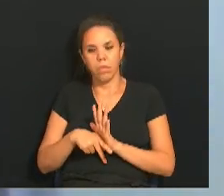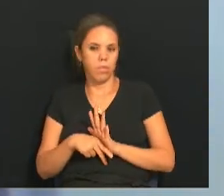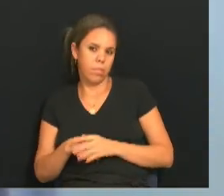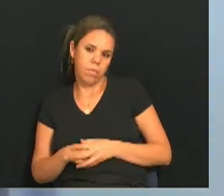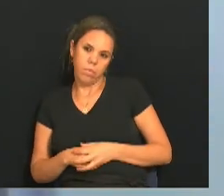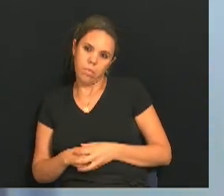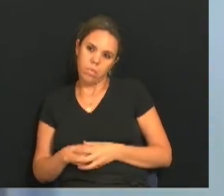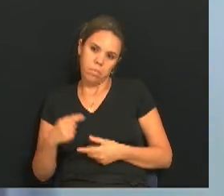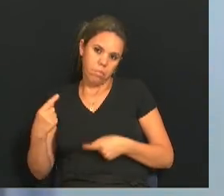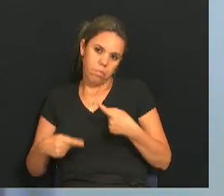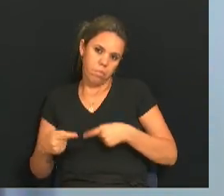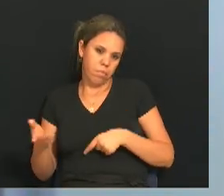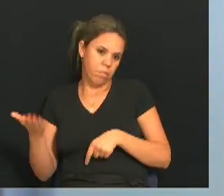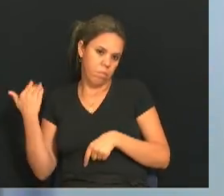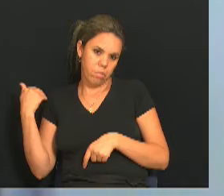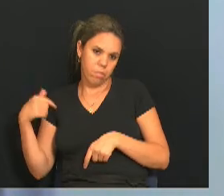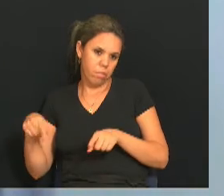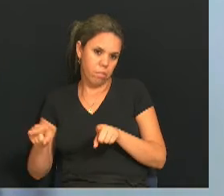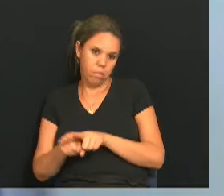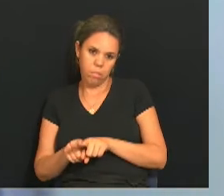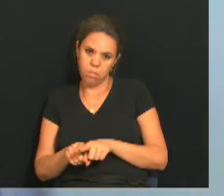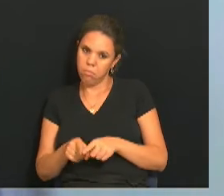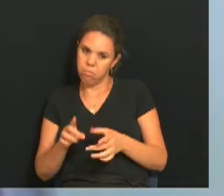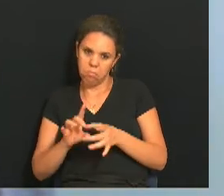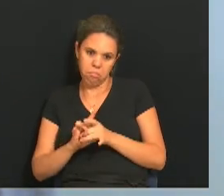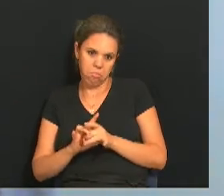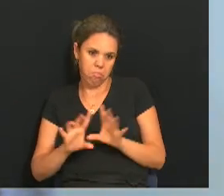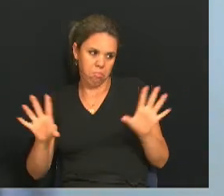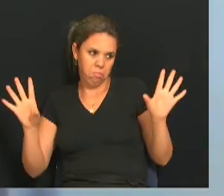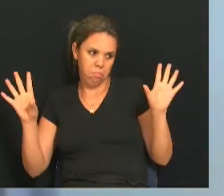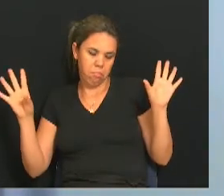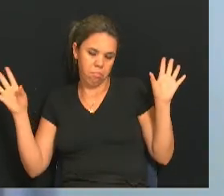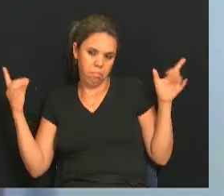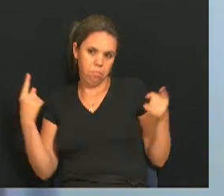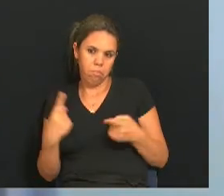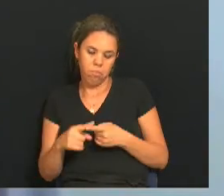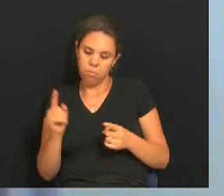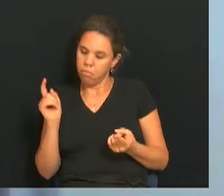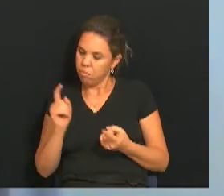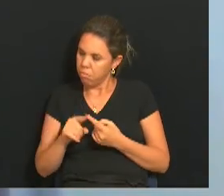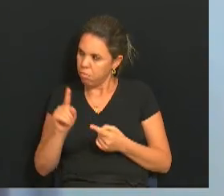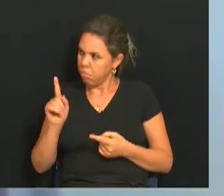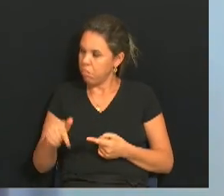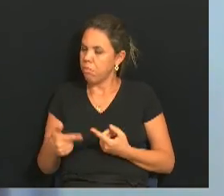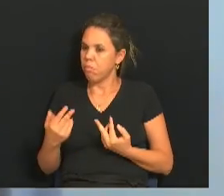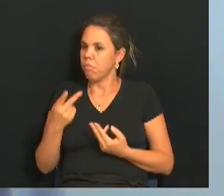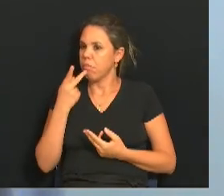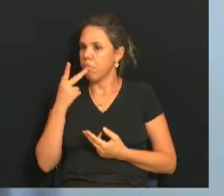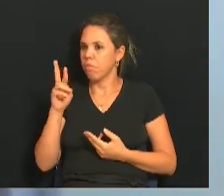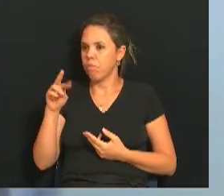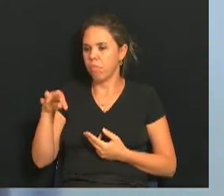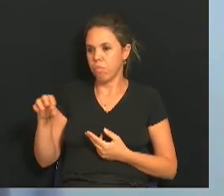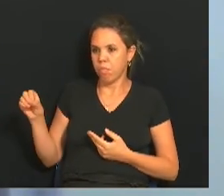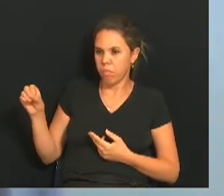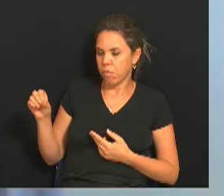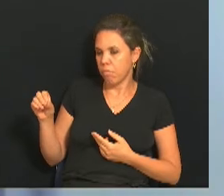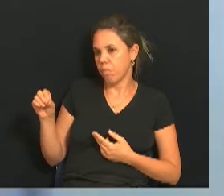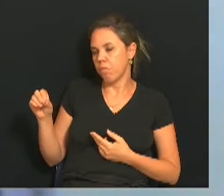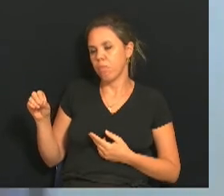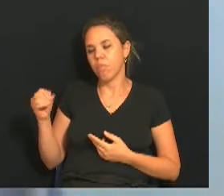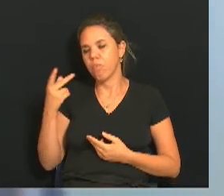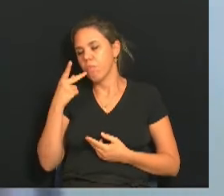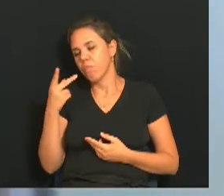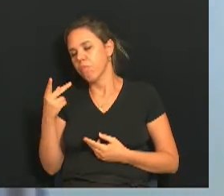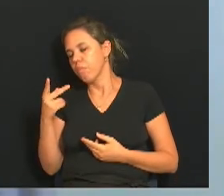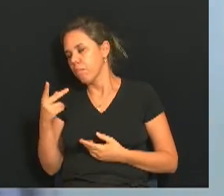discutido, inclusive, anteriormente também, porque o nosso objetivo, assim como falou o Renato, acho que foi uma fala muito